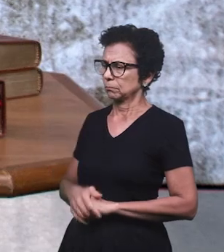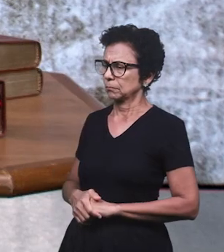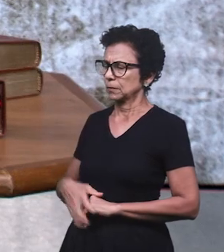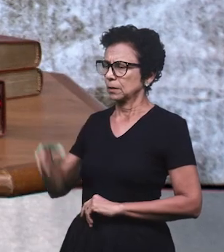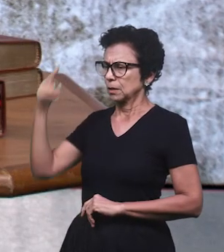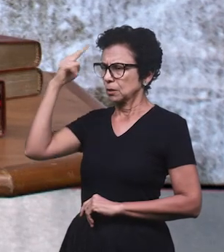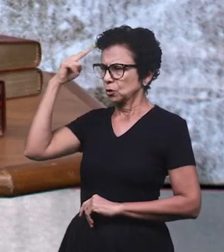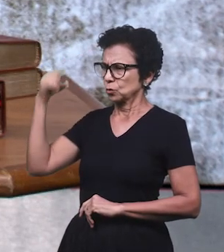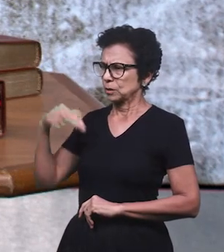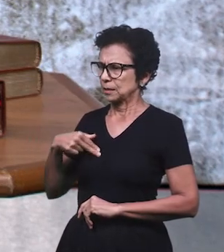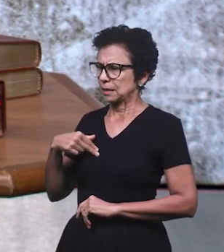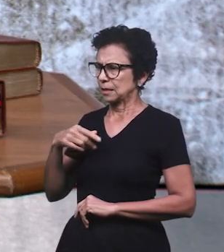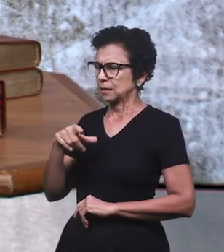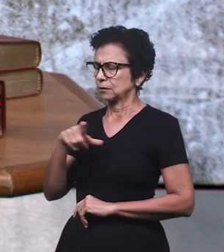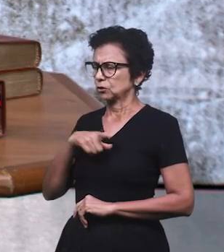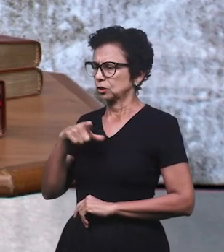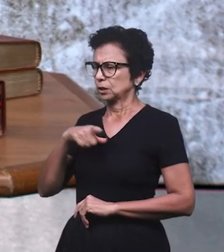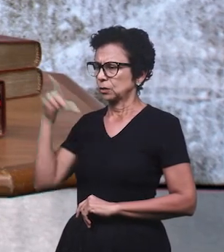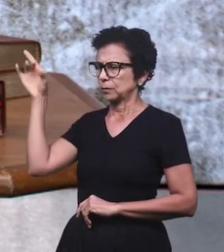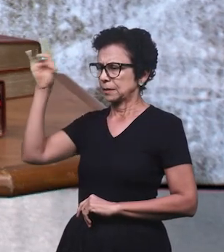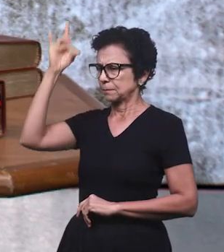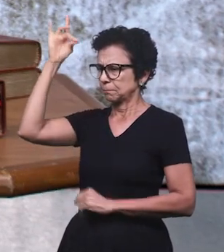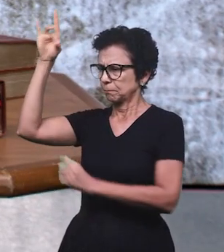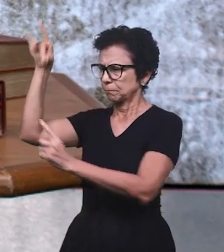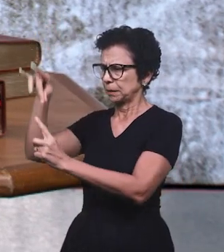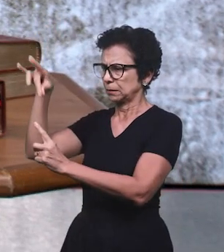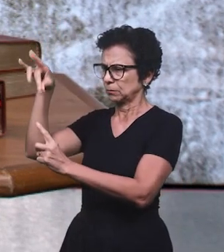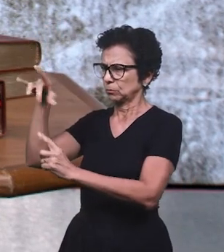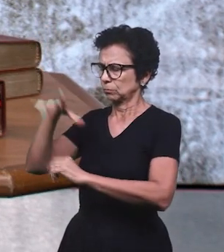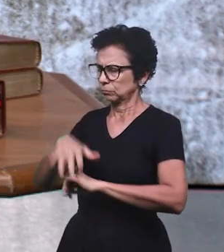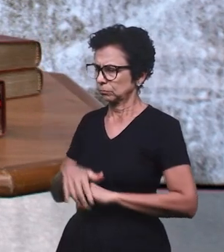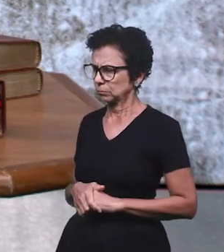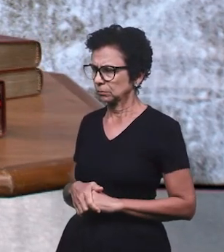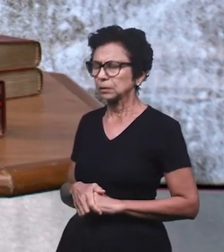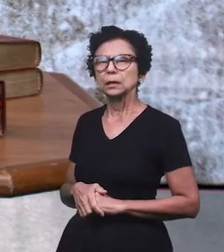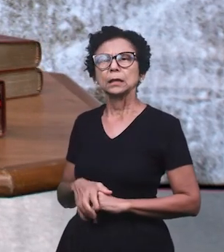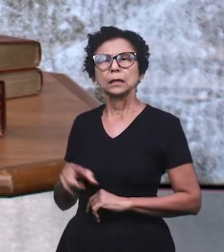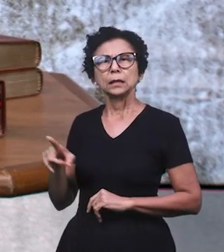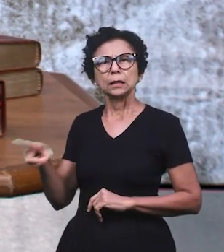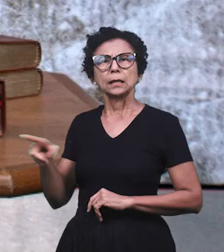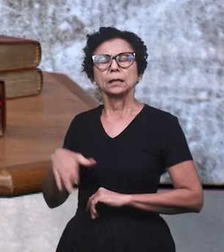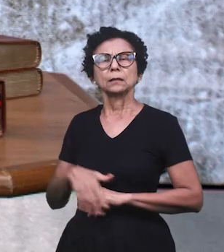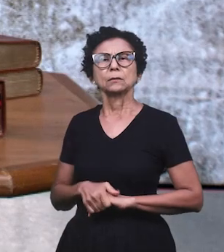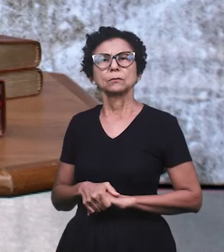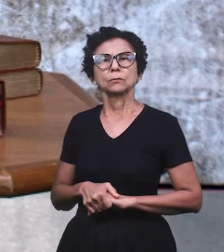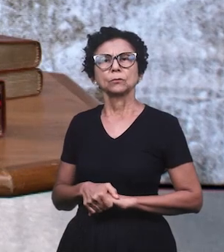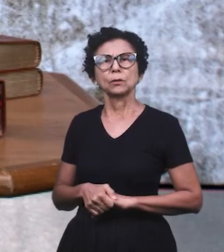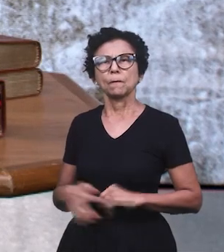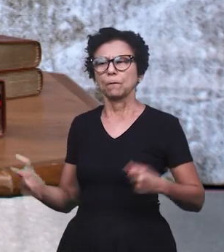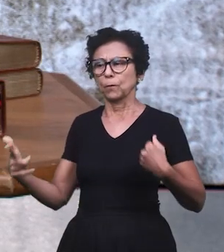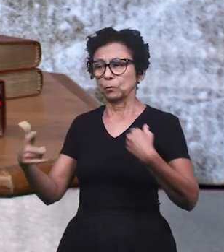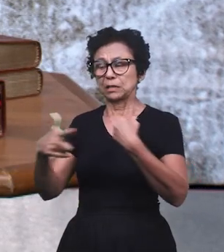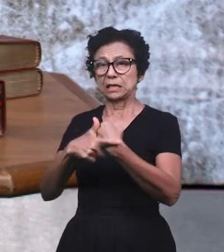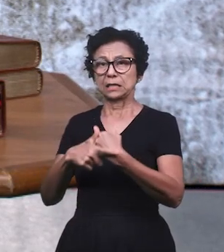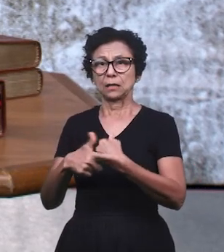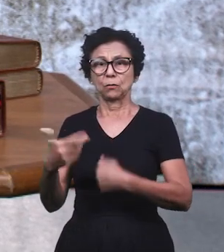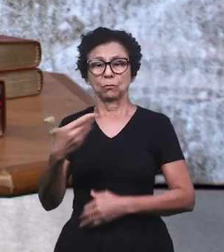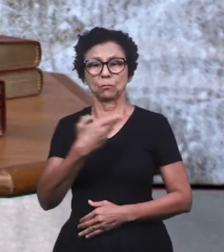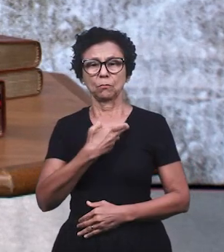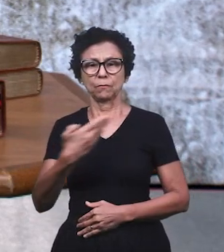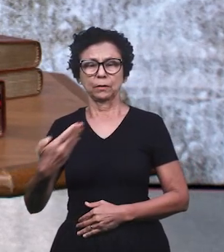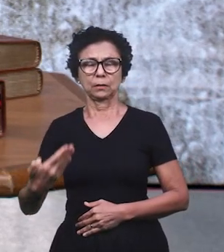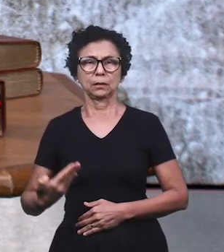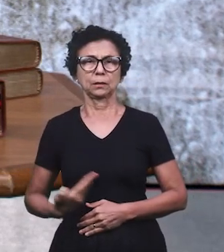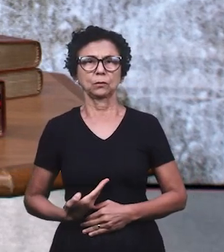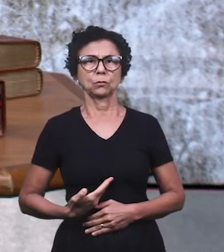do Espírito de Deus. Levantou a José como governador do Egito, porque reconheceu na